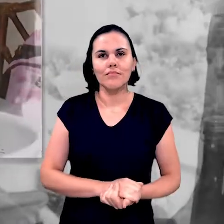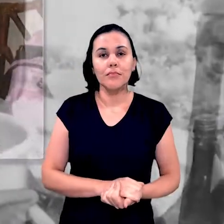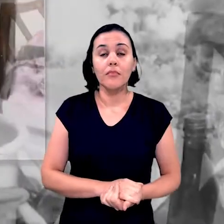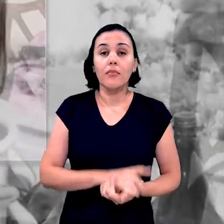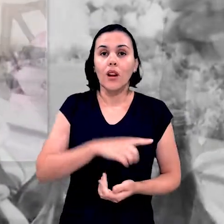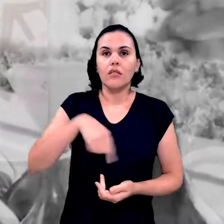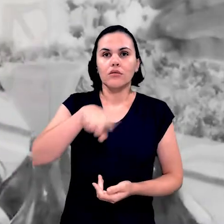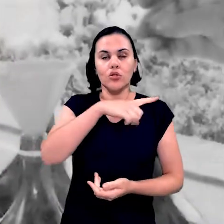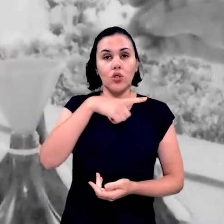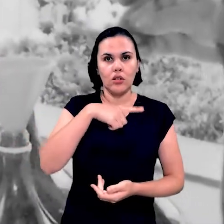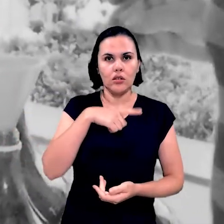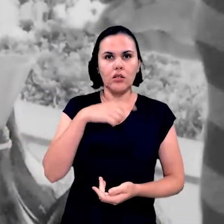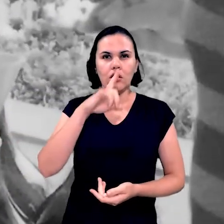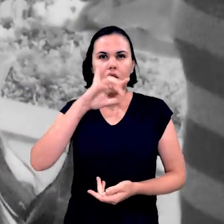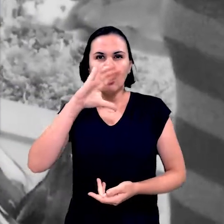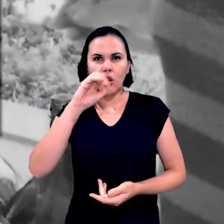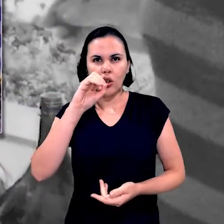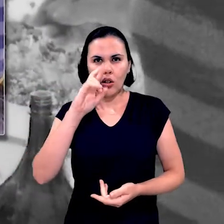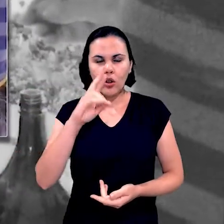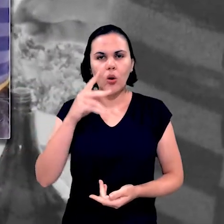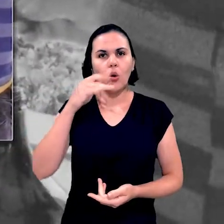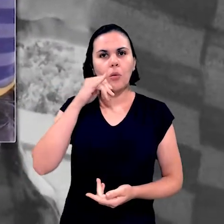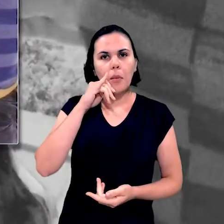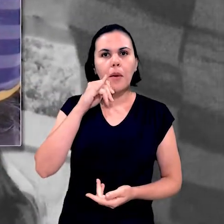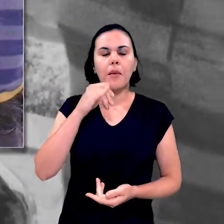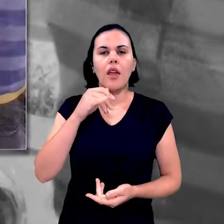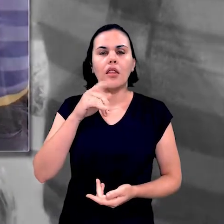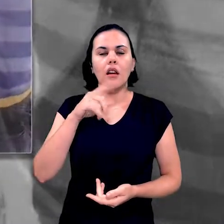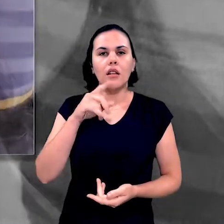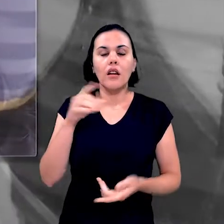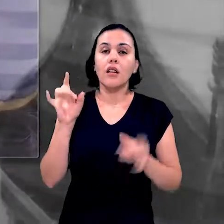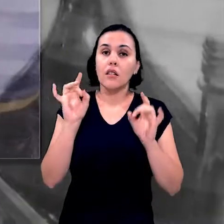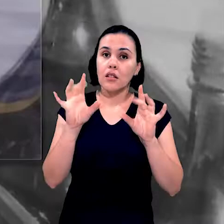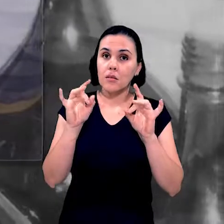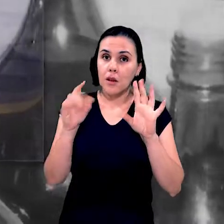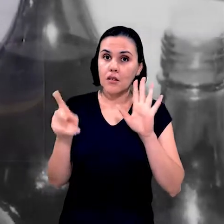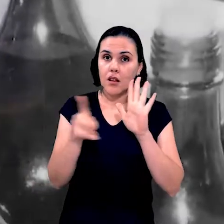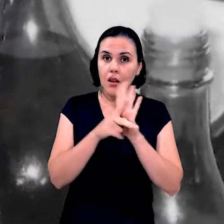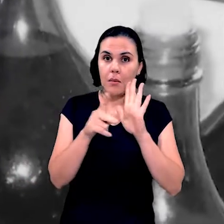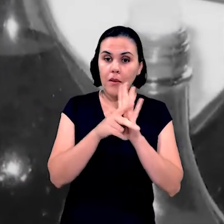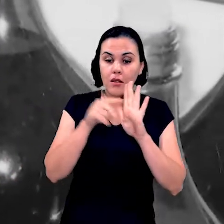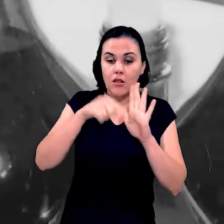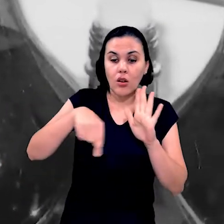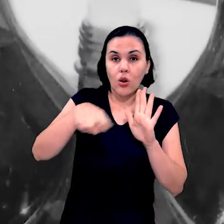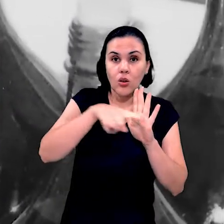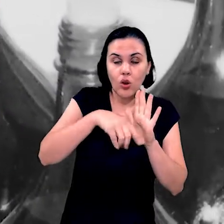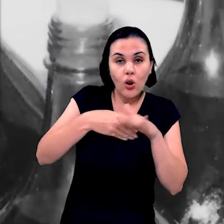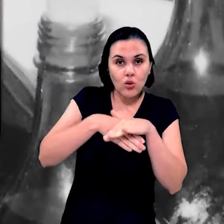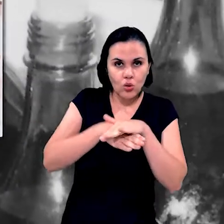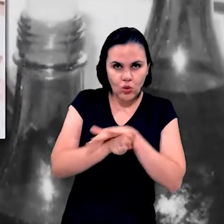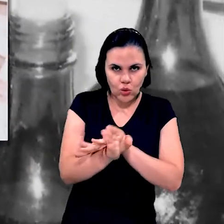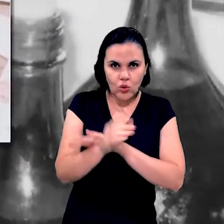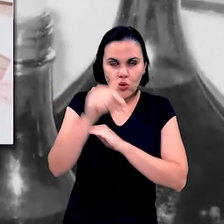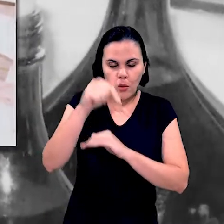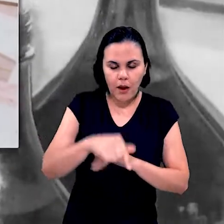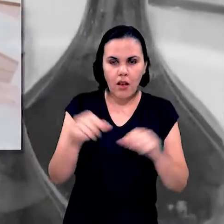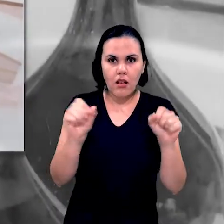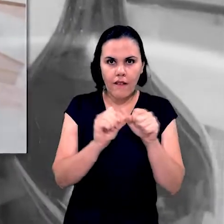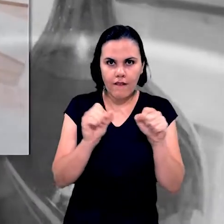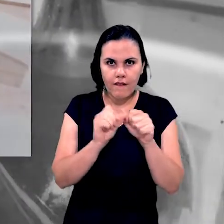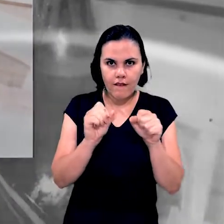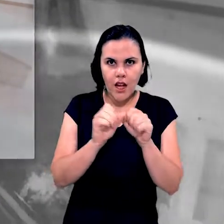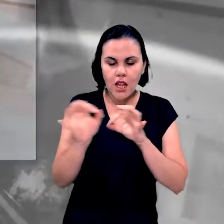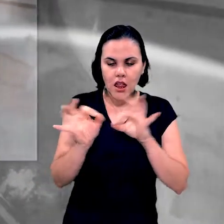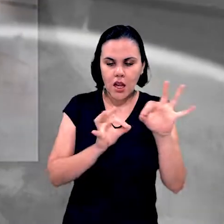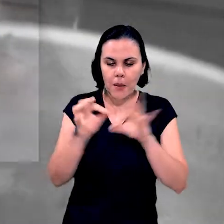fora de série. Então, nós temos o licor do divino, que é algo também específico aqui da nossa tradição. Esse licor